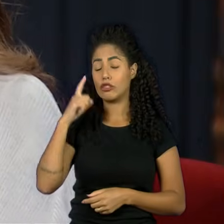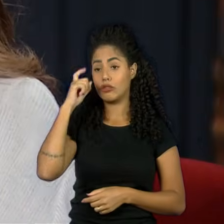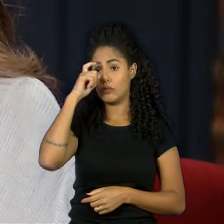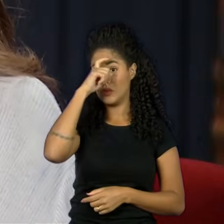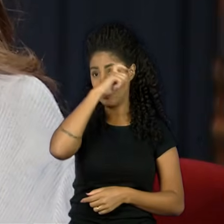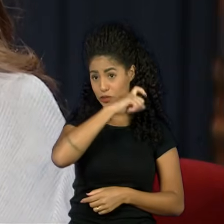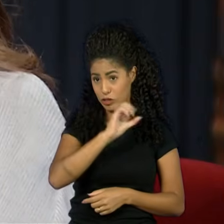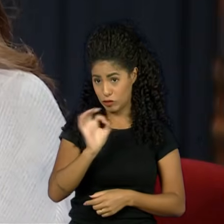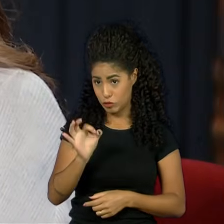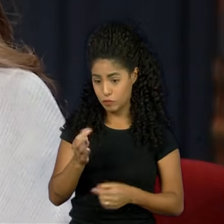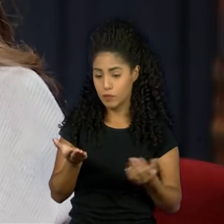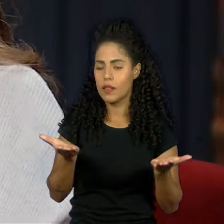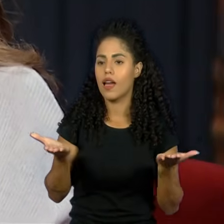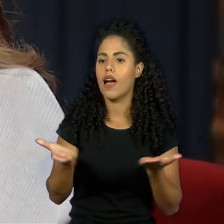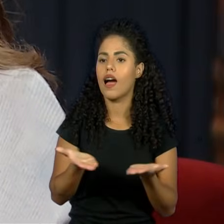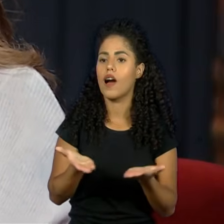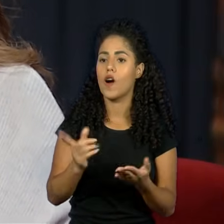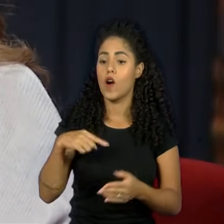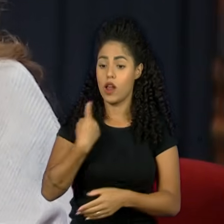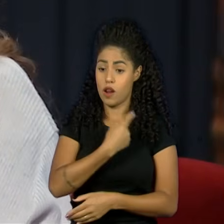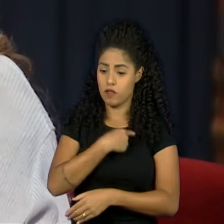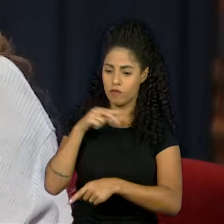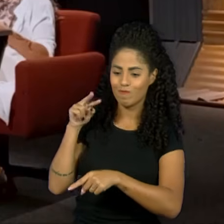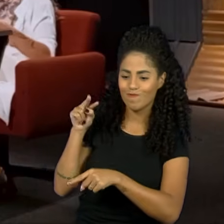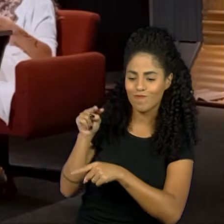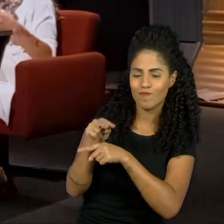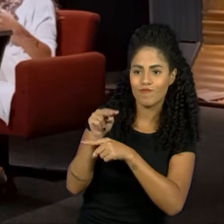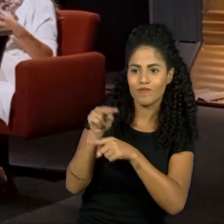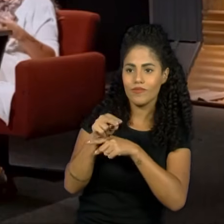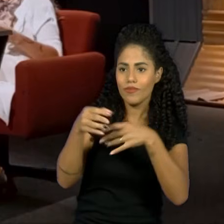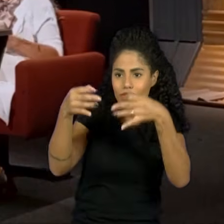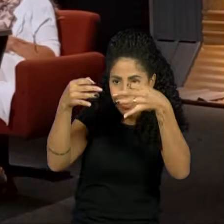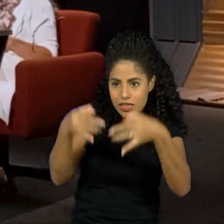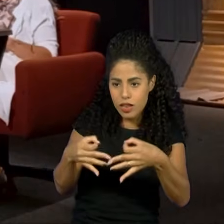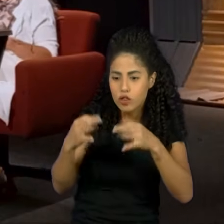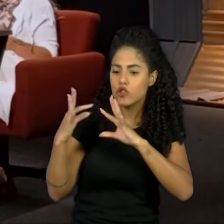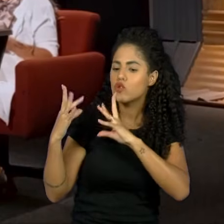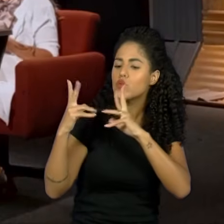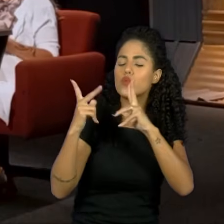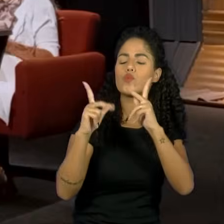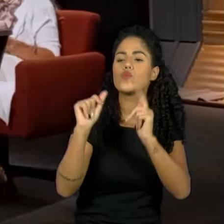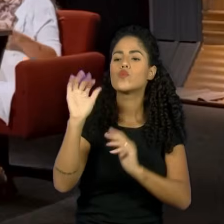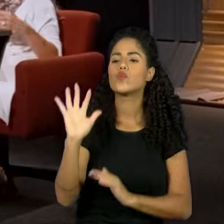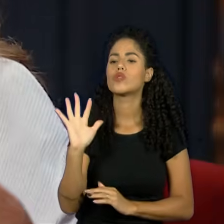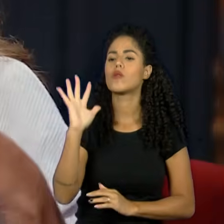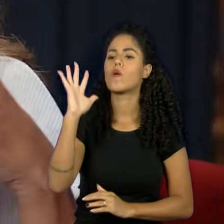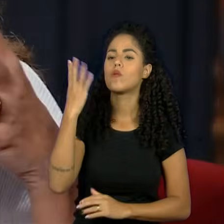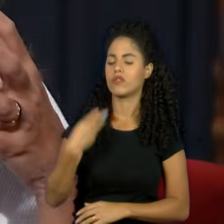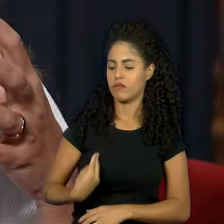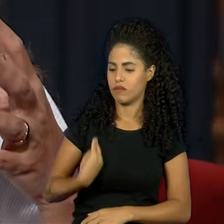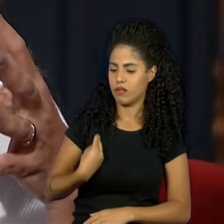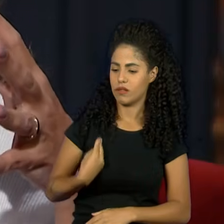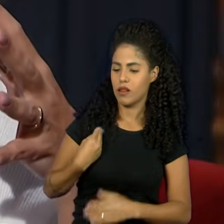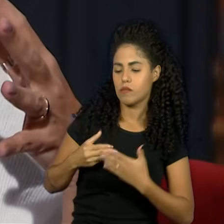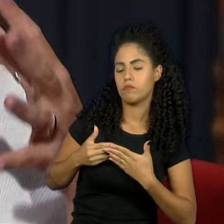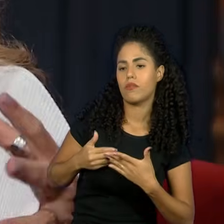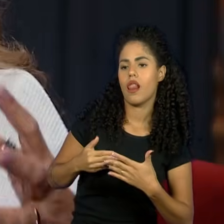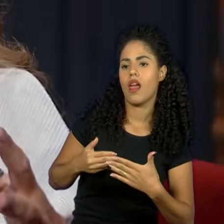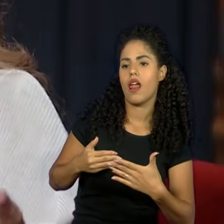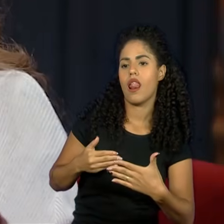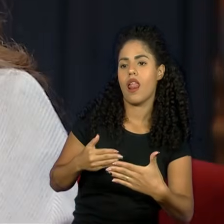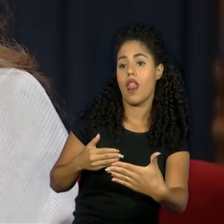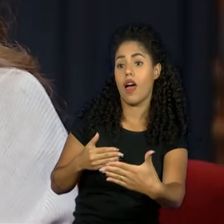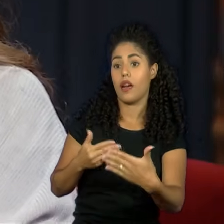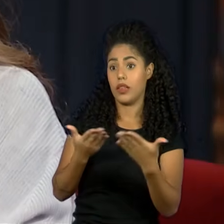própria doença. Então agora nós vamos cuidar de todos esses acontecimentos aí que você está vivendo e